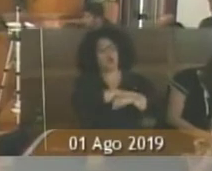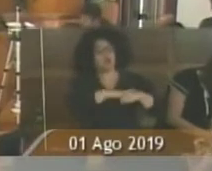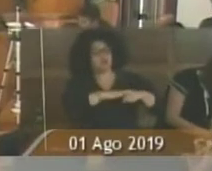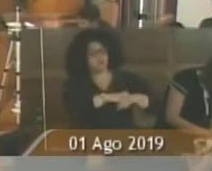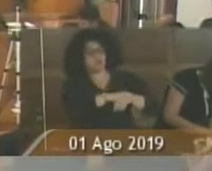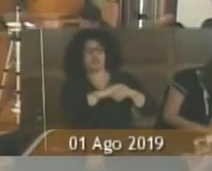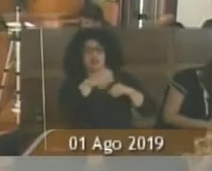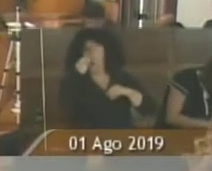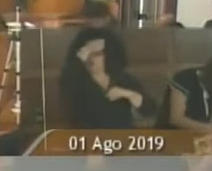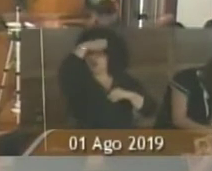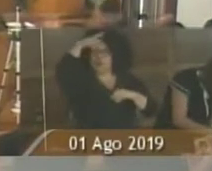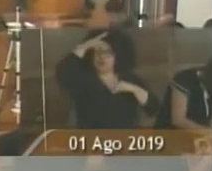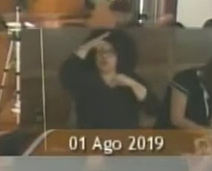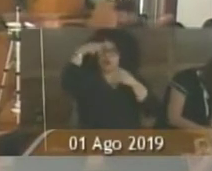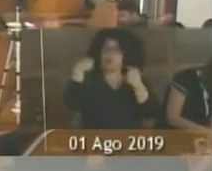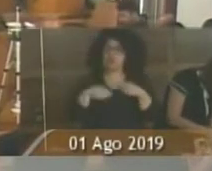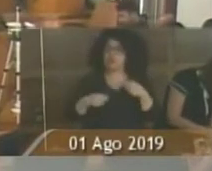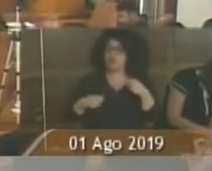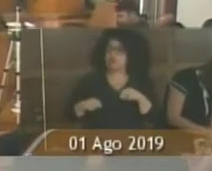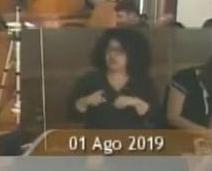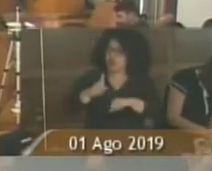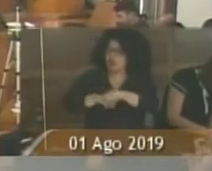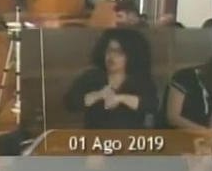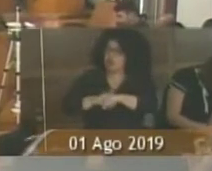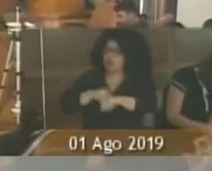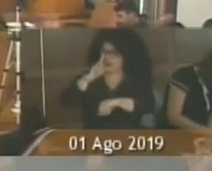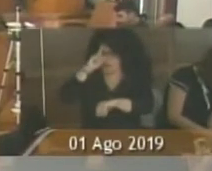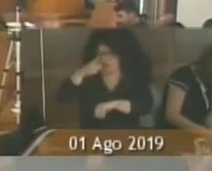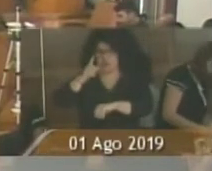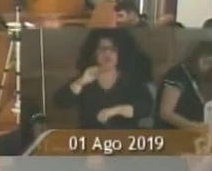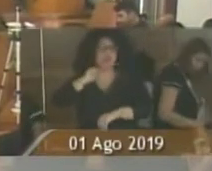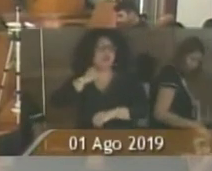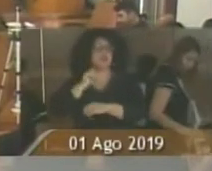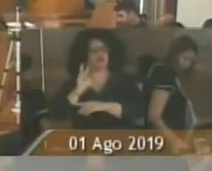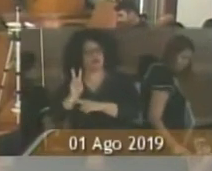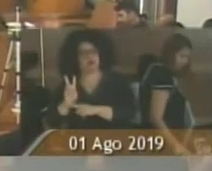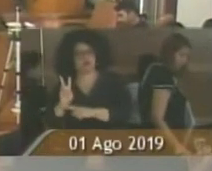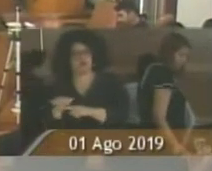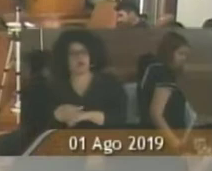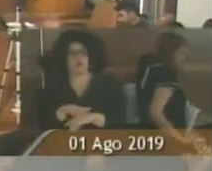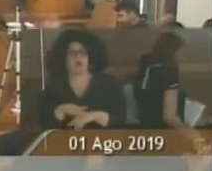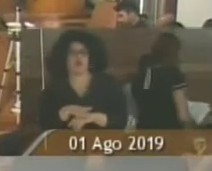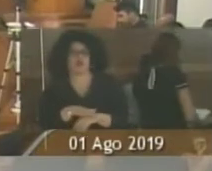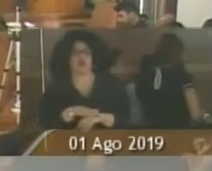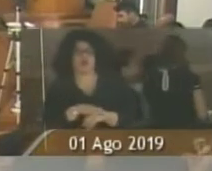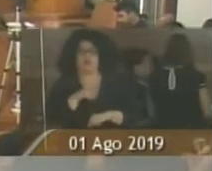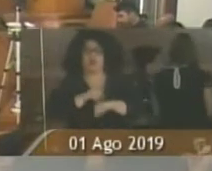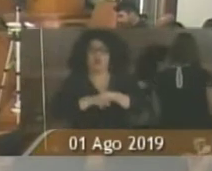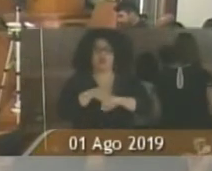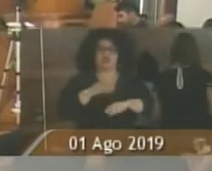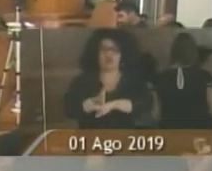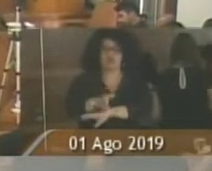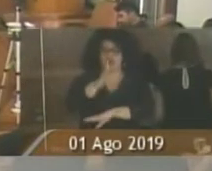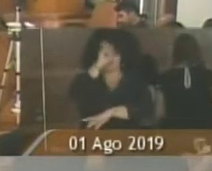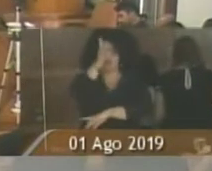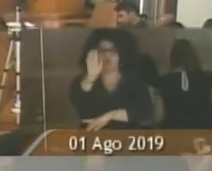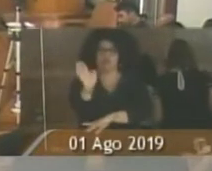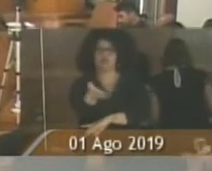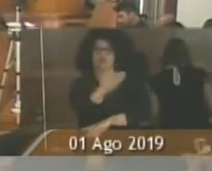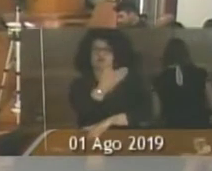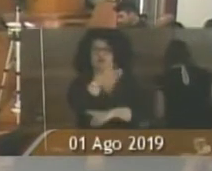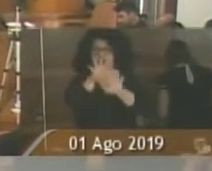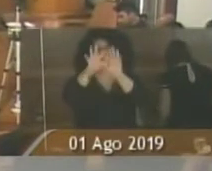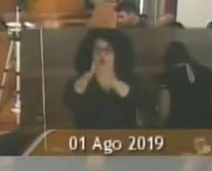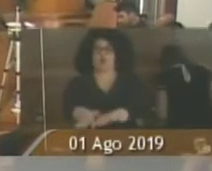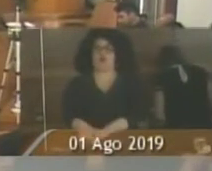que a prefeitura tem que automaticamente mandar uma fiscalização lá e chamar para conversar o morador, não chegar e demolir. Também não sou a favor, porque eu trabalho na